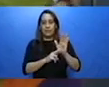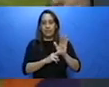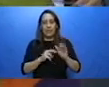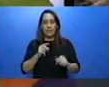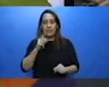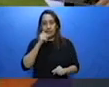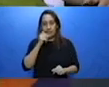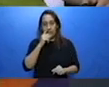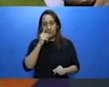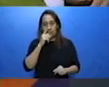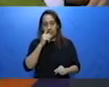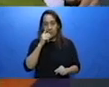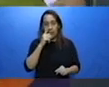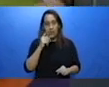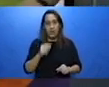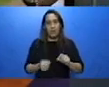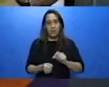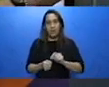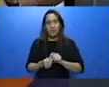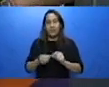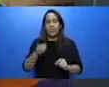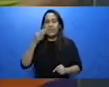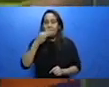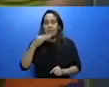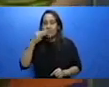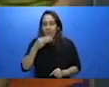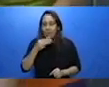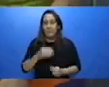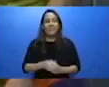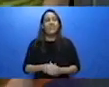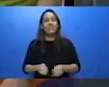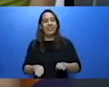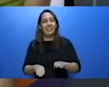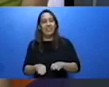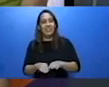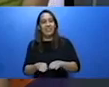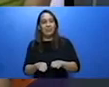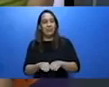escrito ingredientes, não é isso?